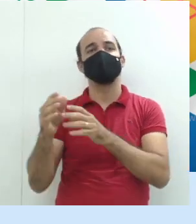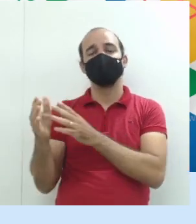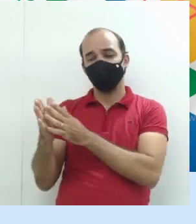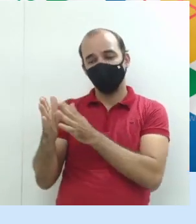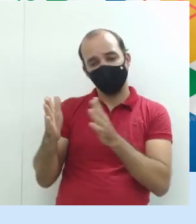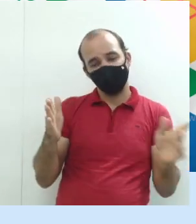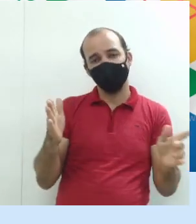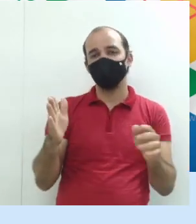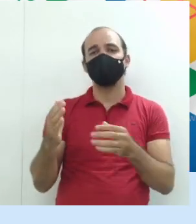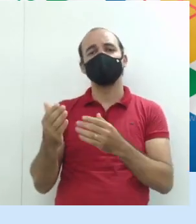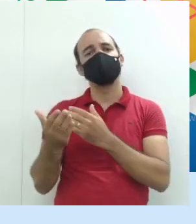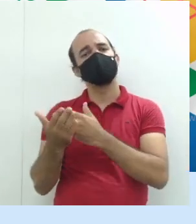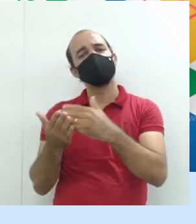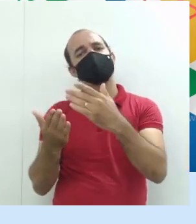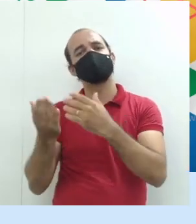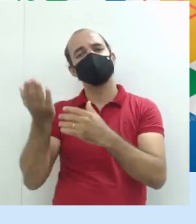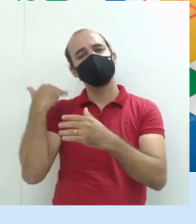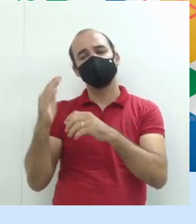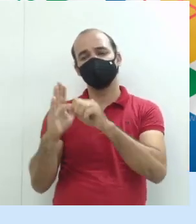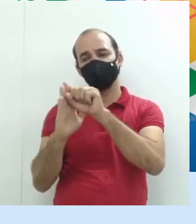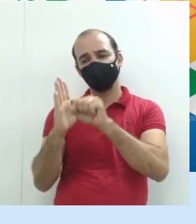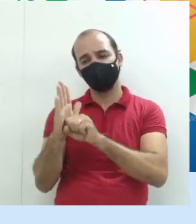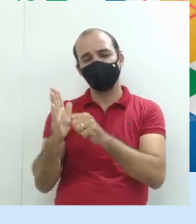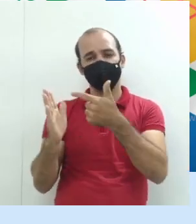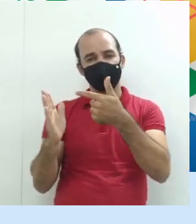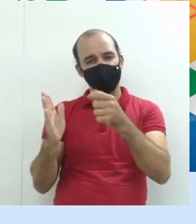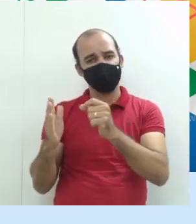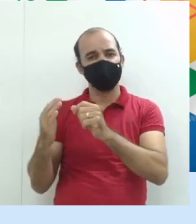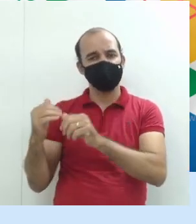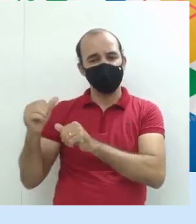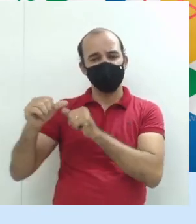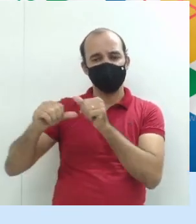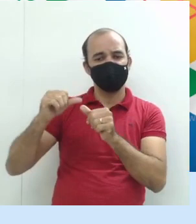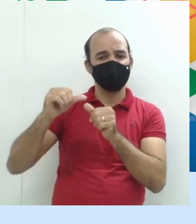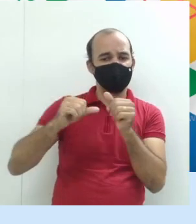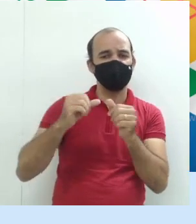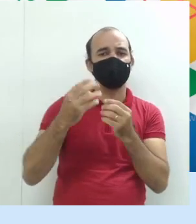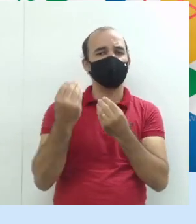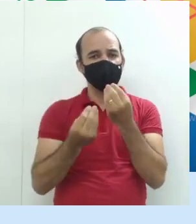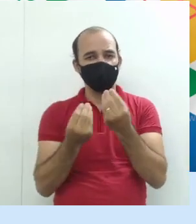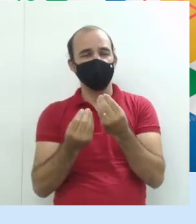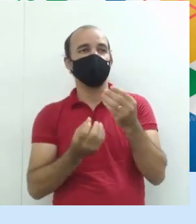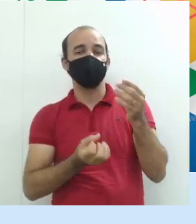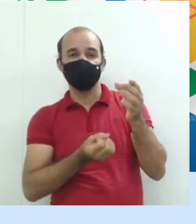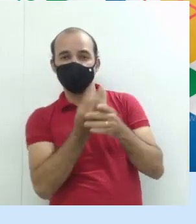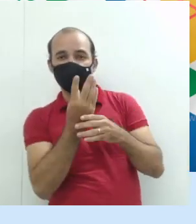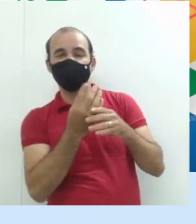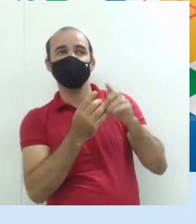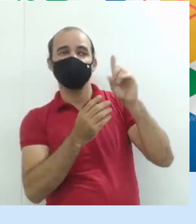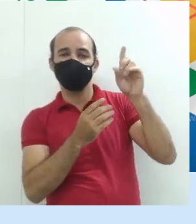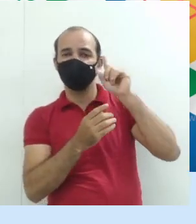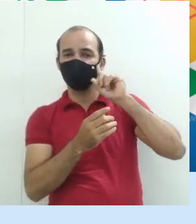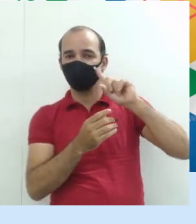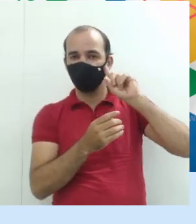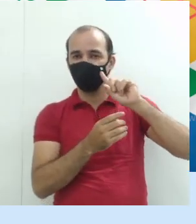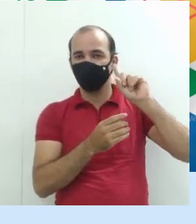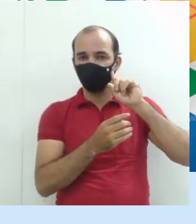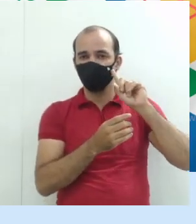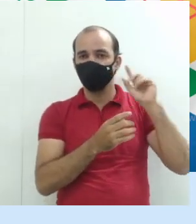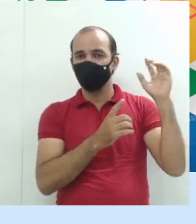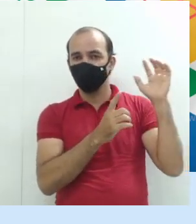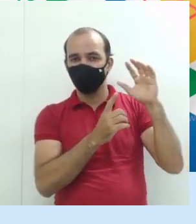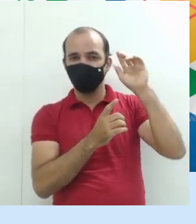XX. Então, a gente viu um pouquinho como a música se desenvolveu nos Estados Unidos e depois como ela se